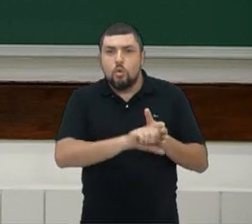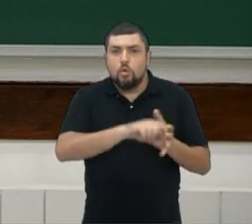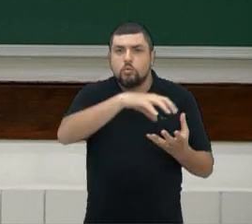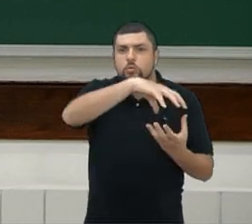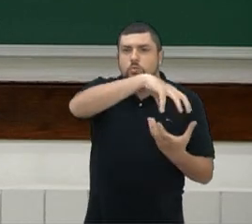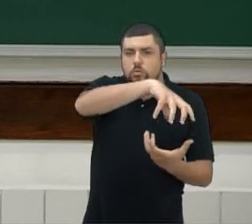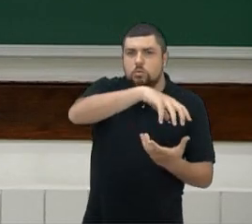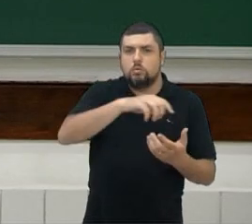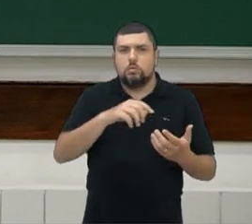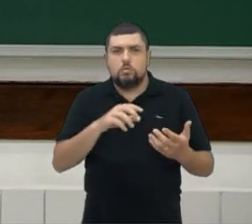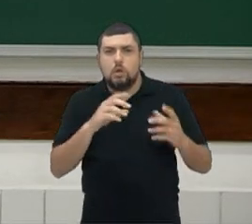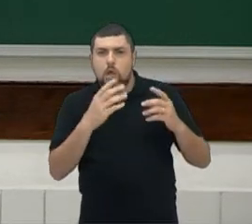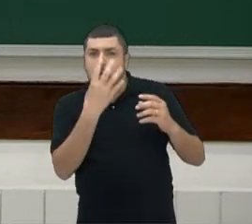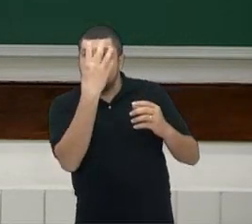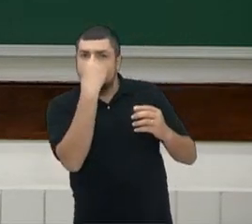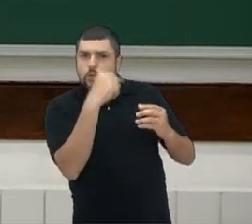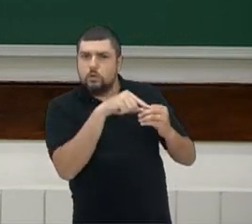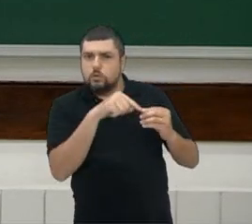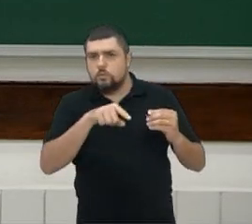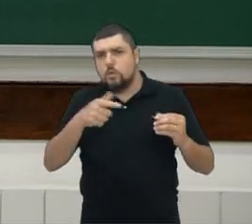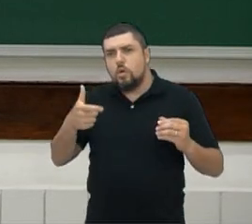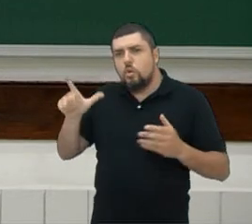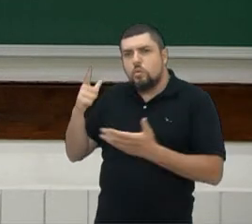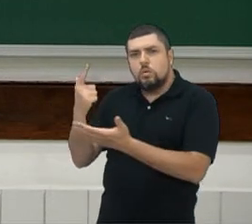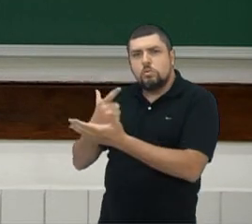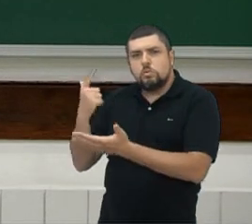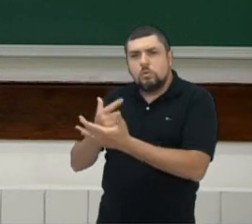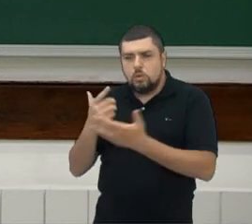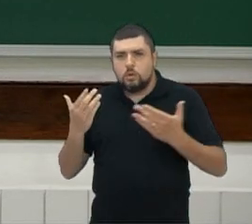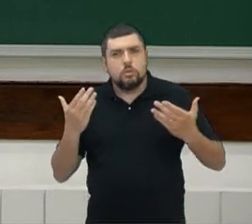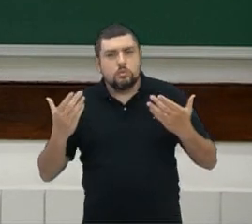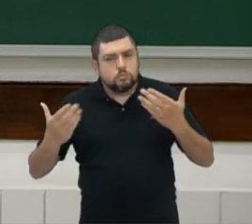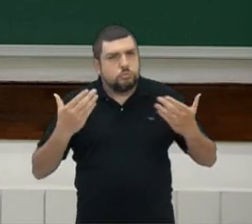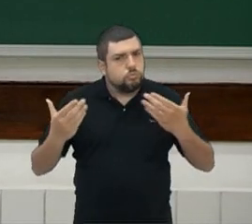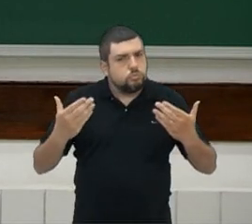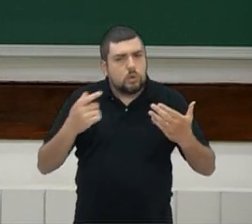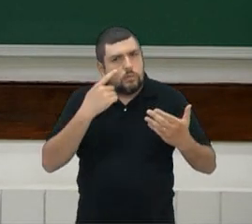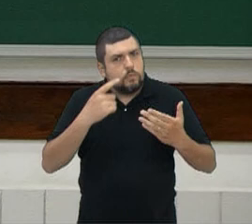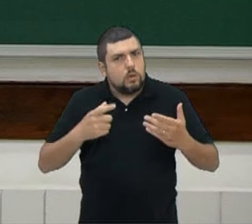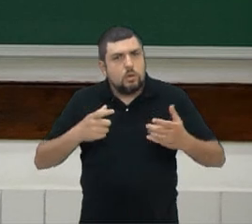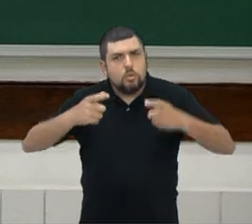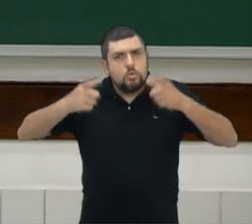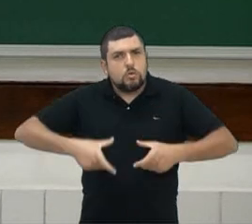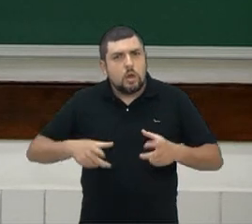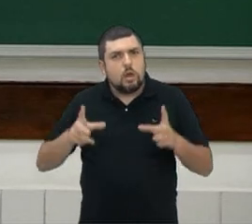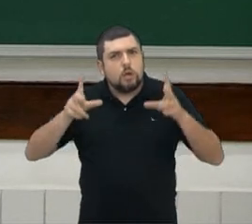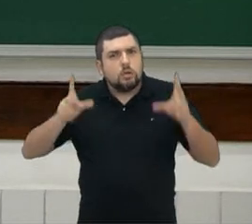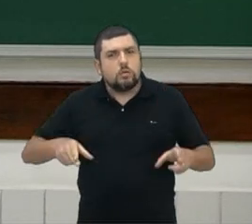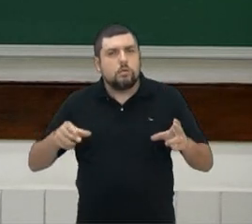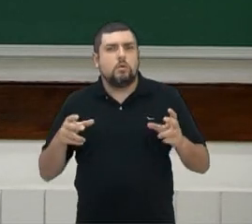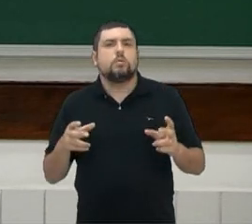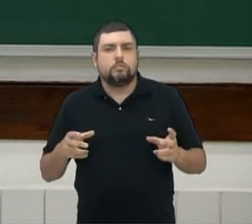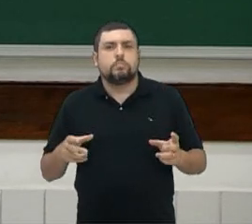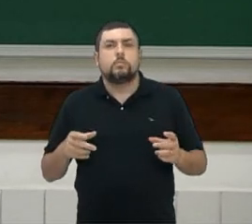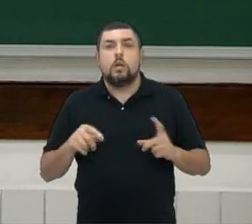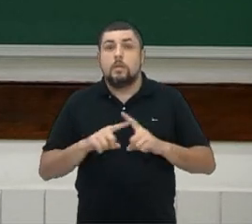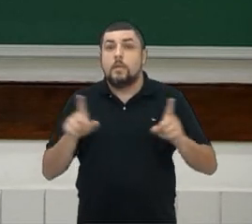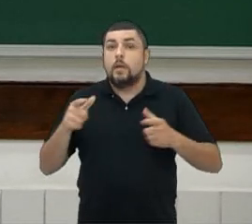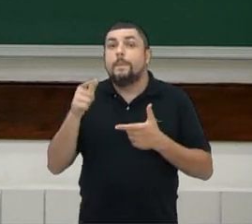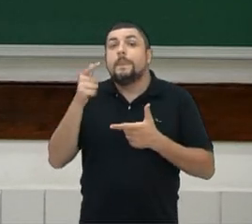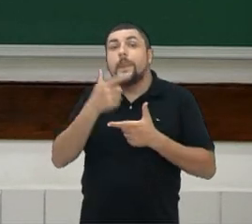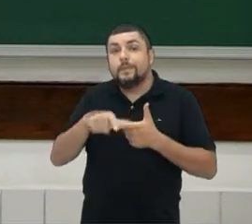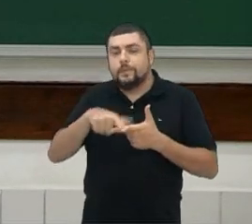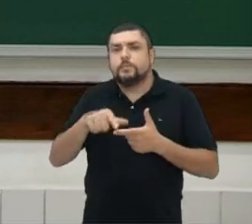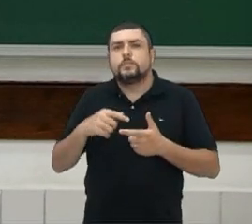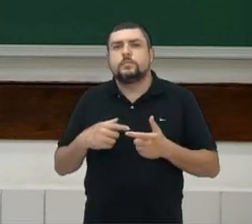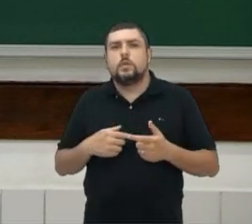batia com uma imagem de um outro livro, para ver se era o mesmo lugar. Aí tinha um problema. Eu encontrei um